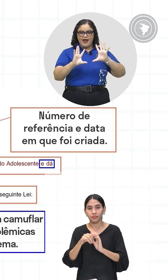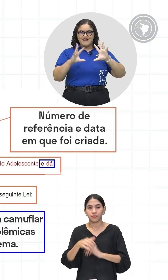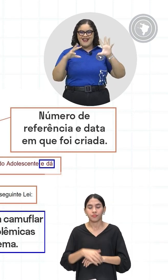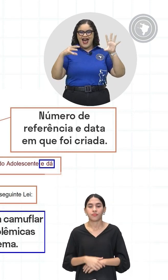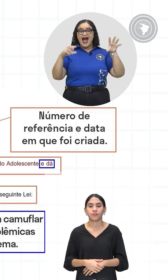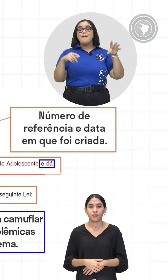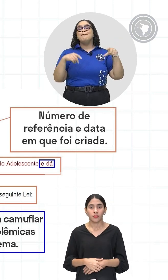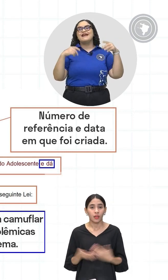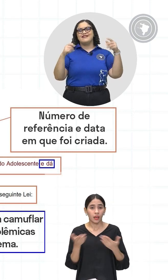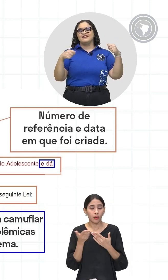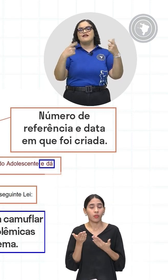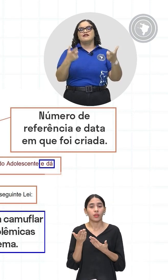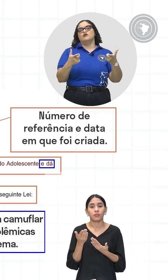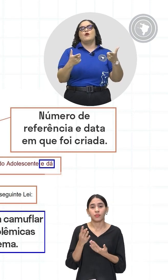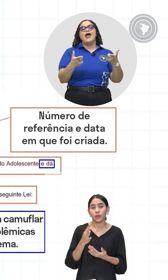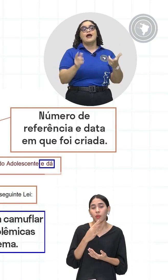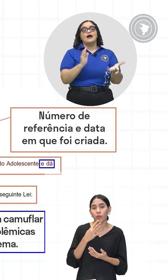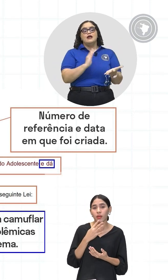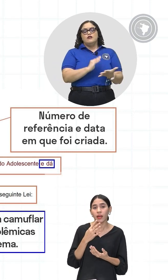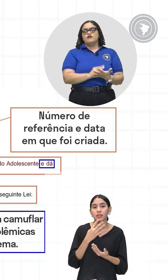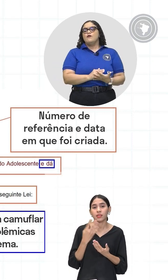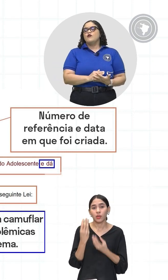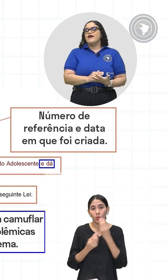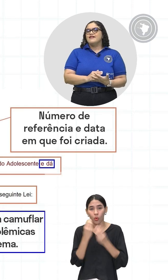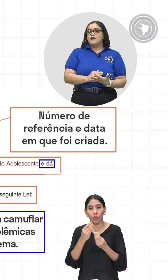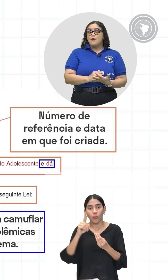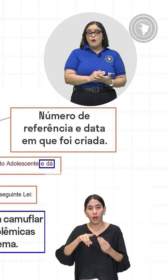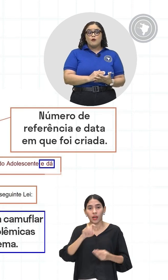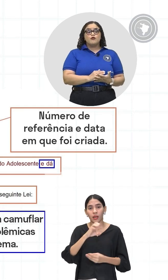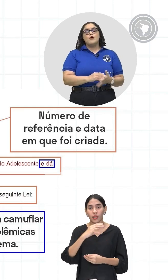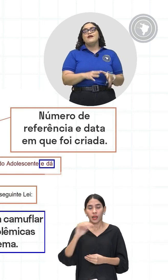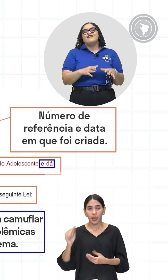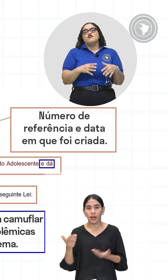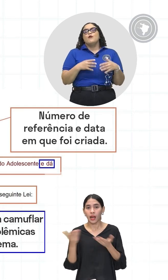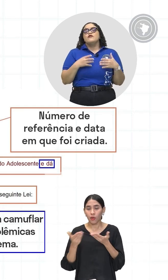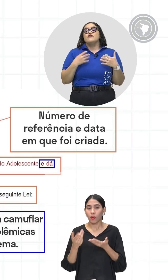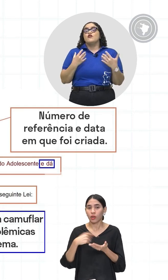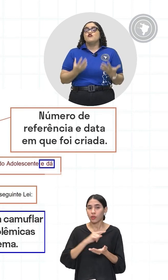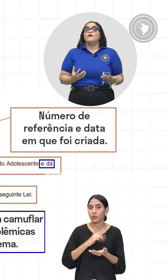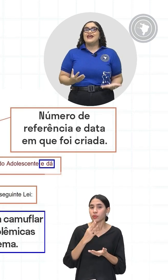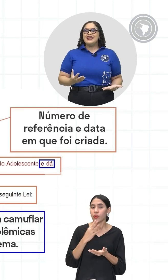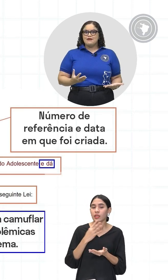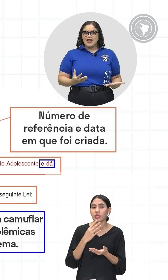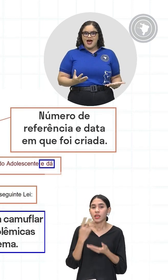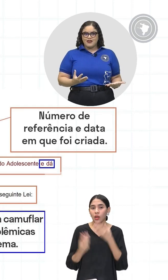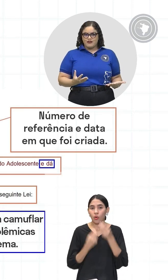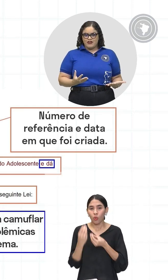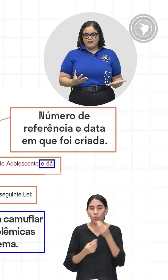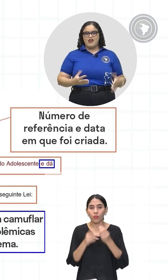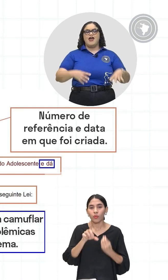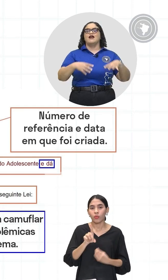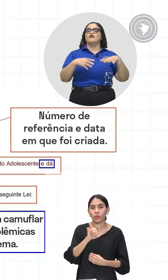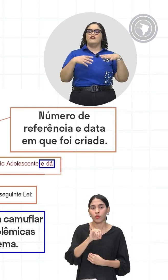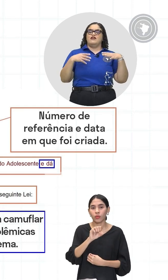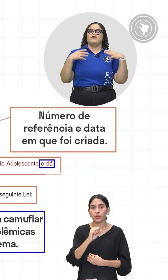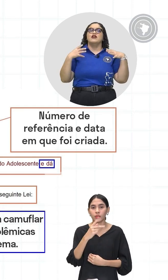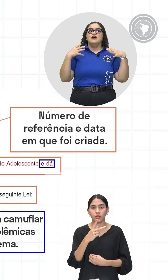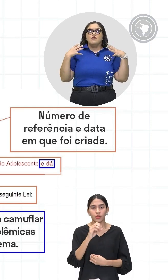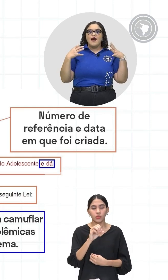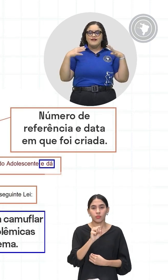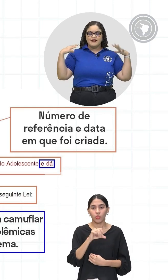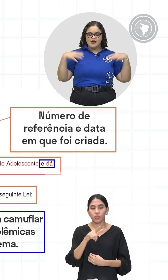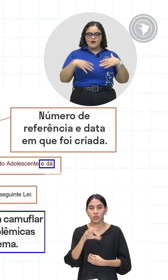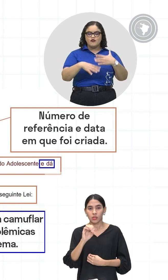que a gente conhece a apresentação do ECA, nós vamos conhecer um pouco sobre as disposições preliminares deste ECA, ou